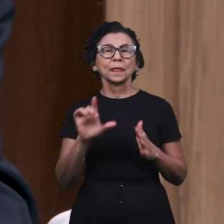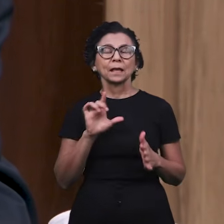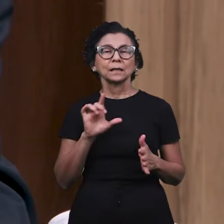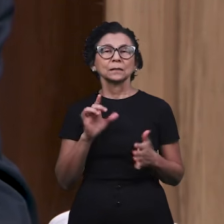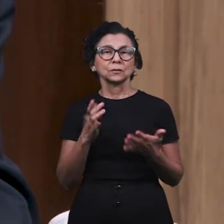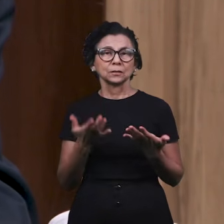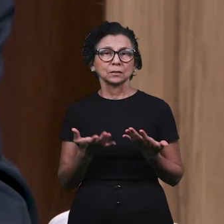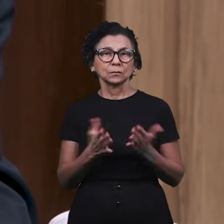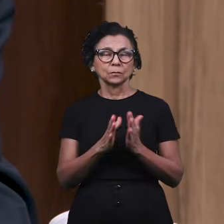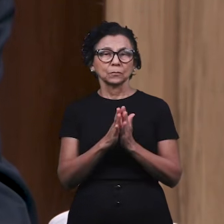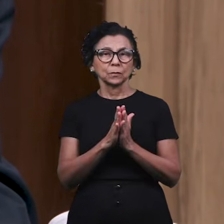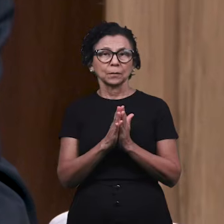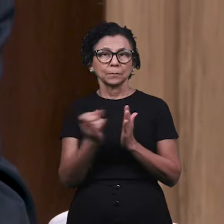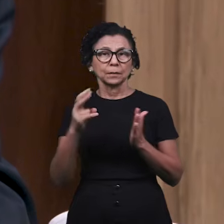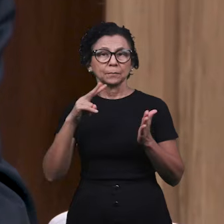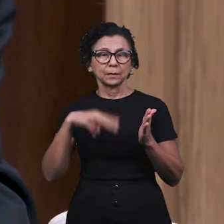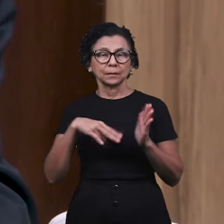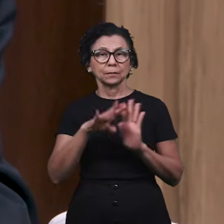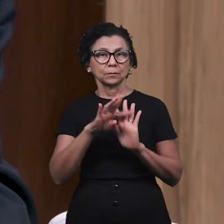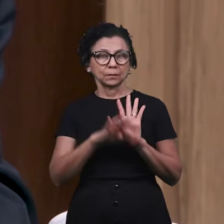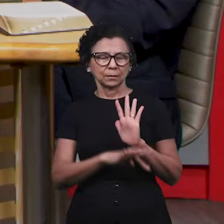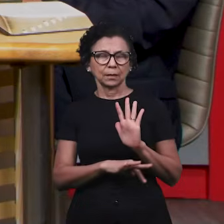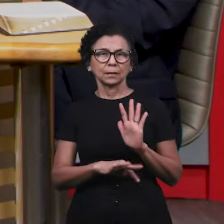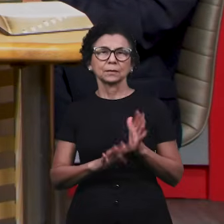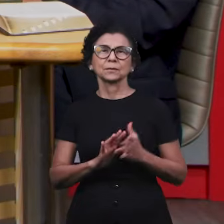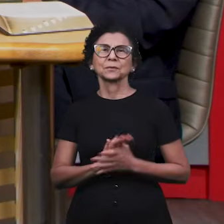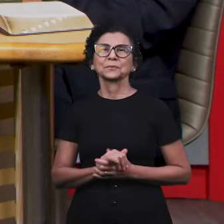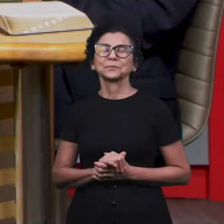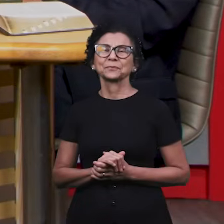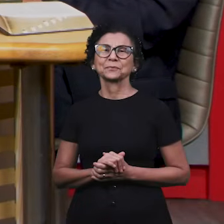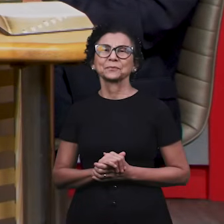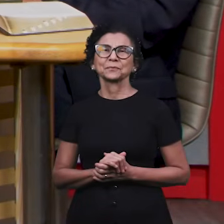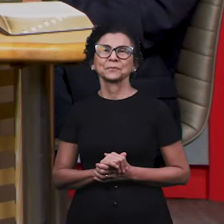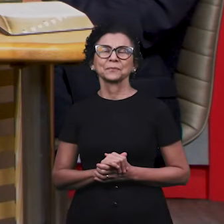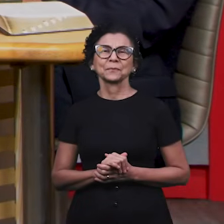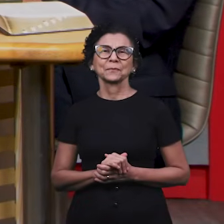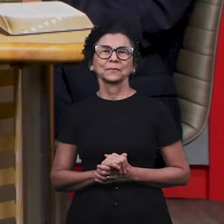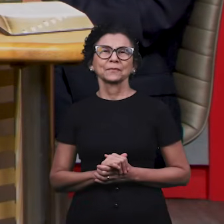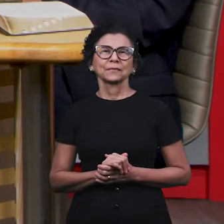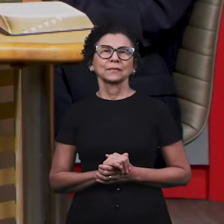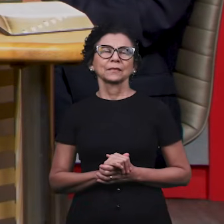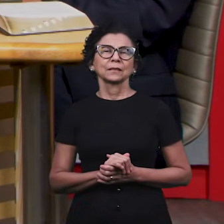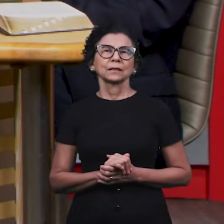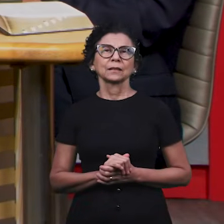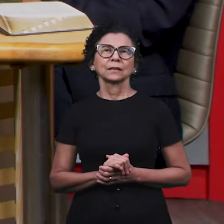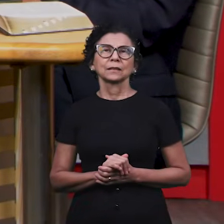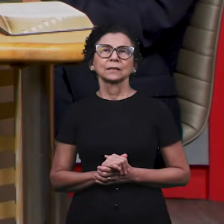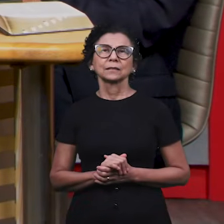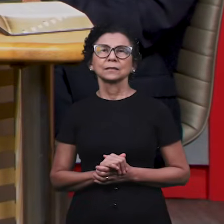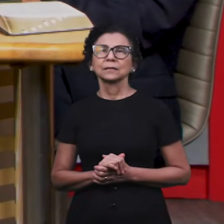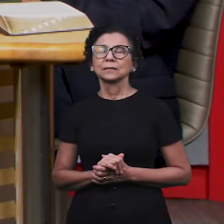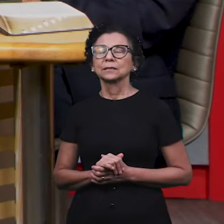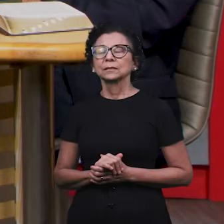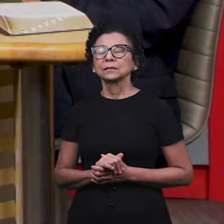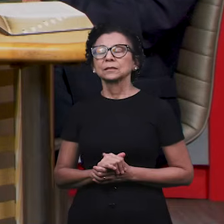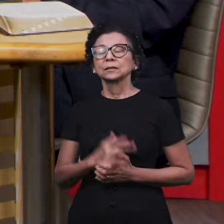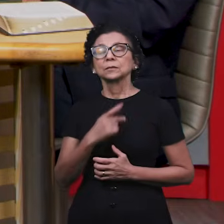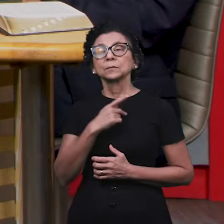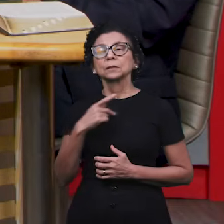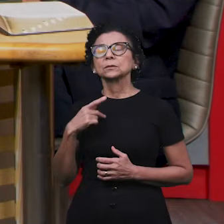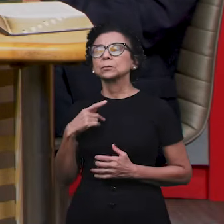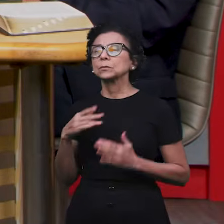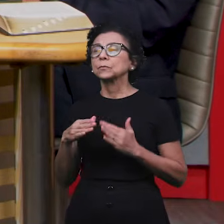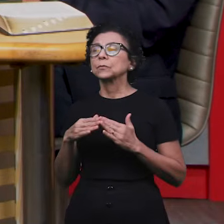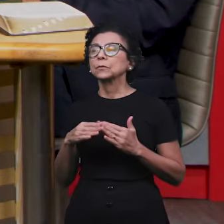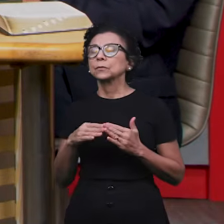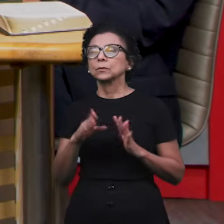lido aqui um texto bíblico para nós darmos início aqui, baseado na palavra do Senhor. Pastor Luiz Fernando vai ler aqui um texto